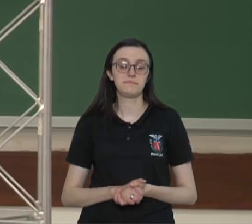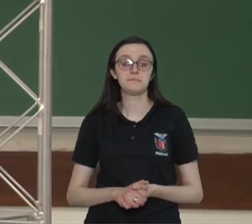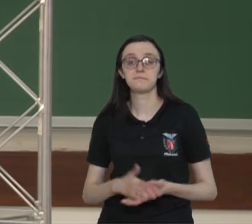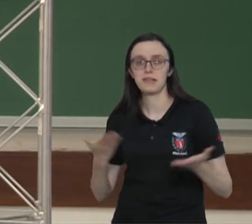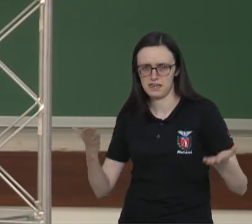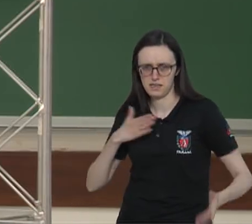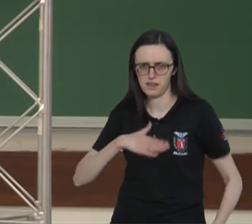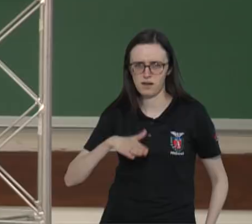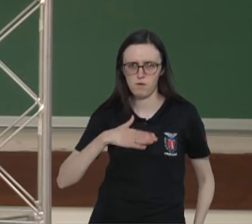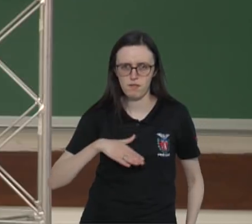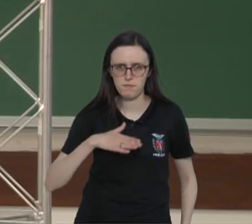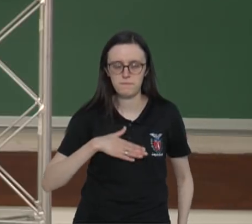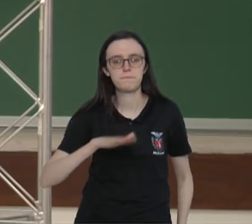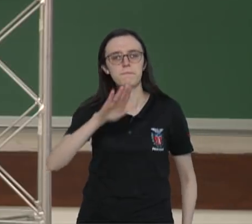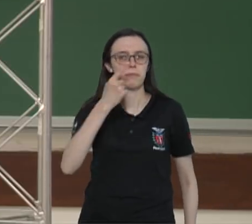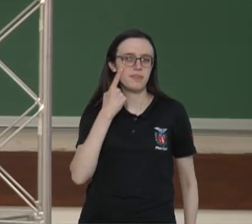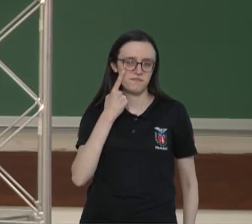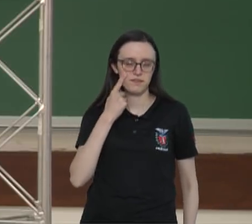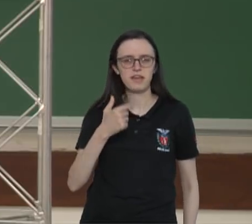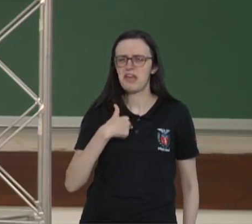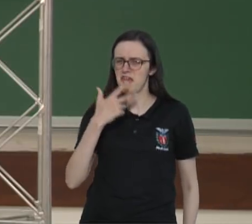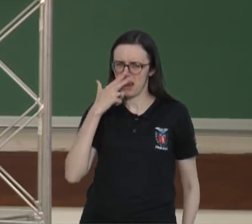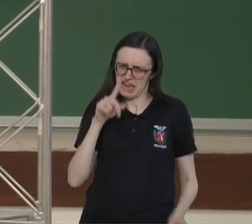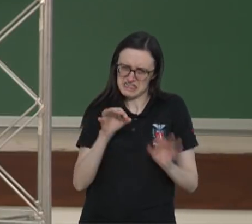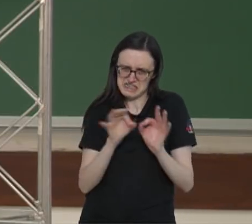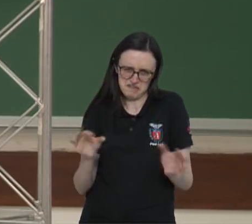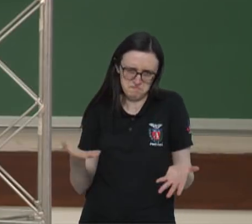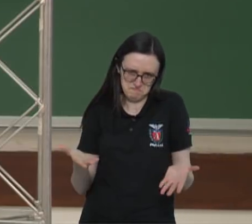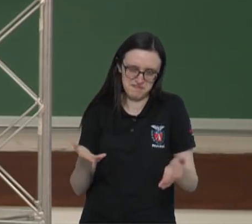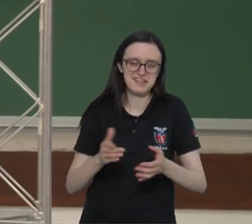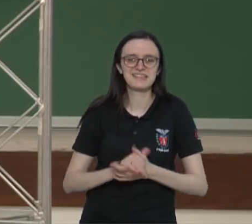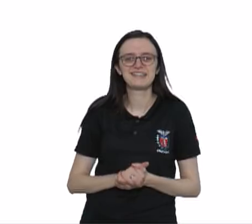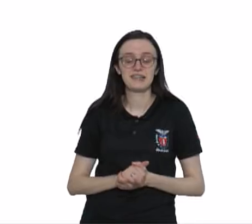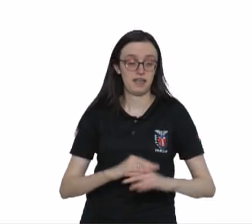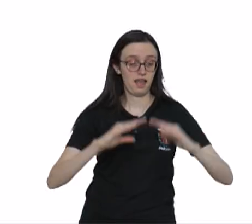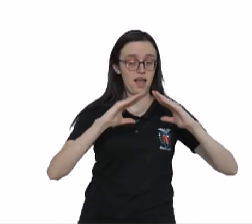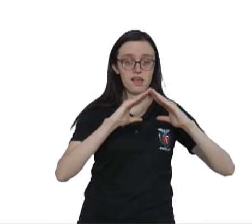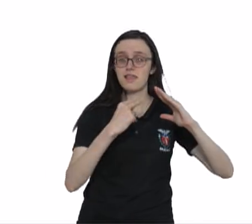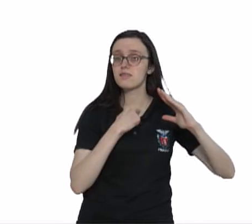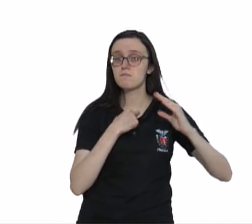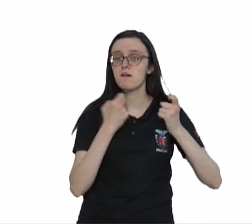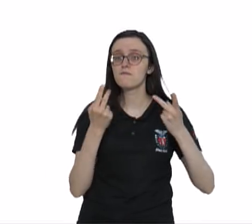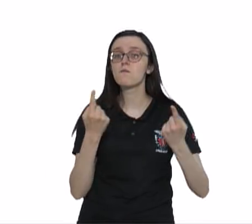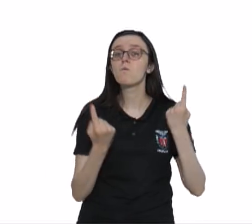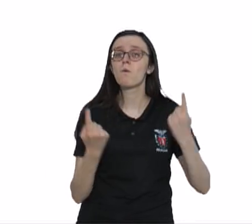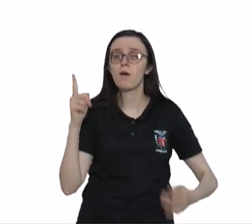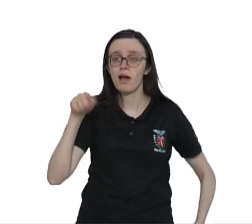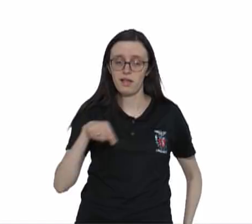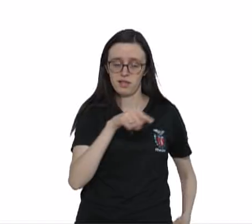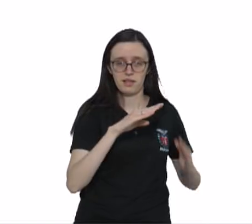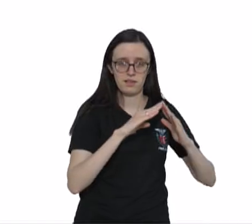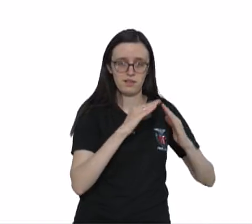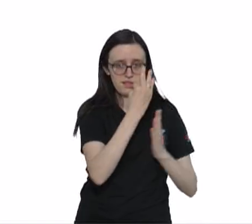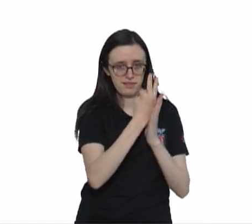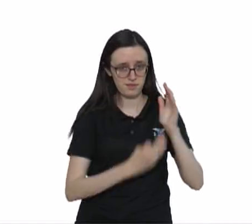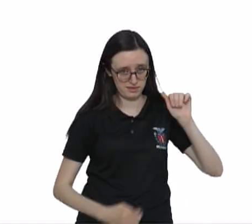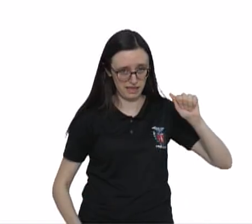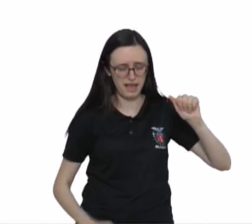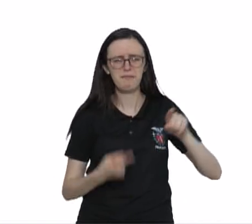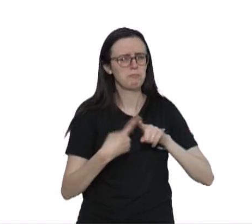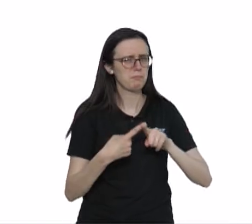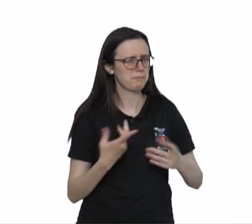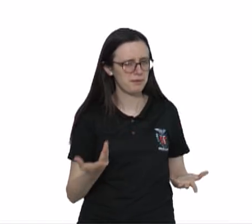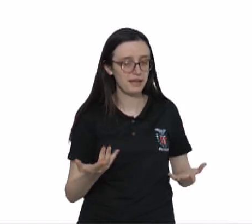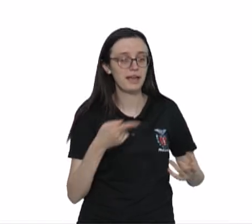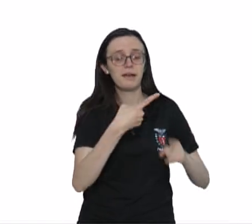Então, tranquilo? Veja, eu acho que foi bem simples, né? A casa que não pode ser vendida é a casa do texto A. Por